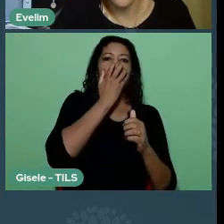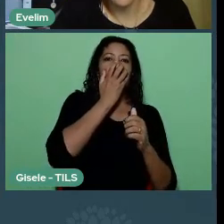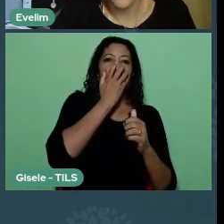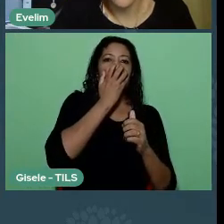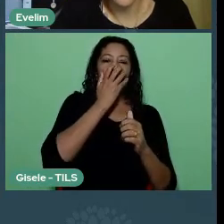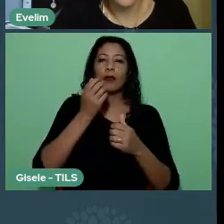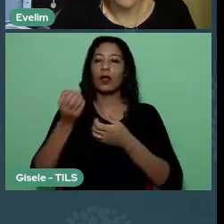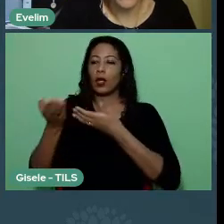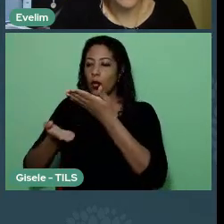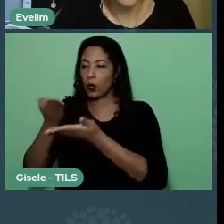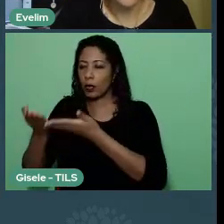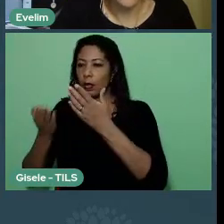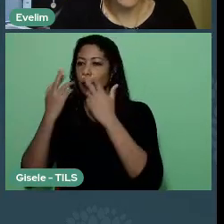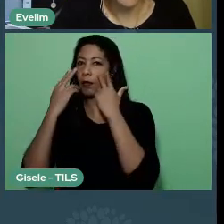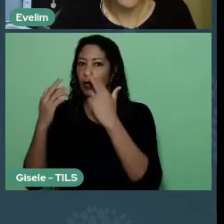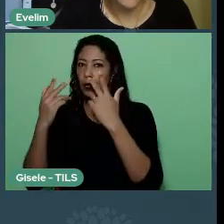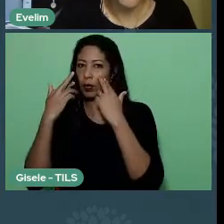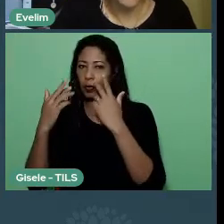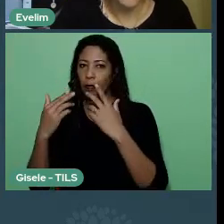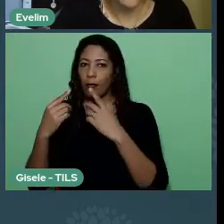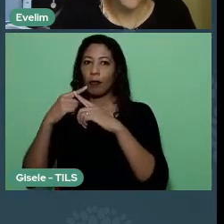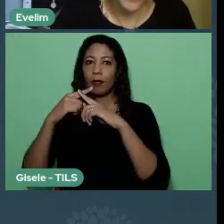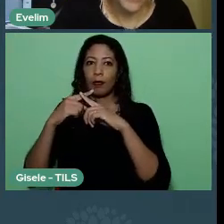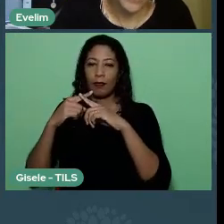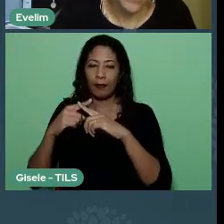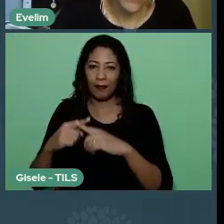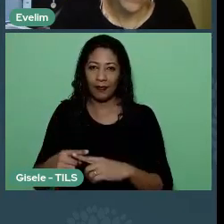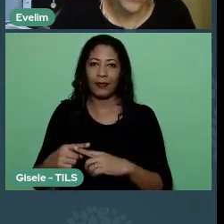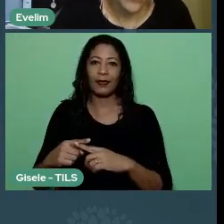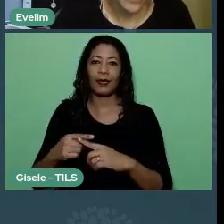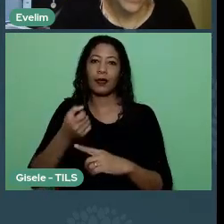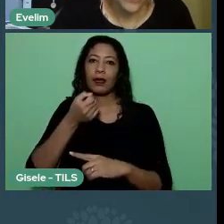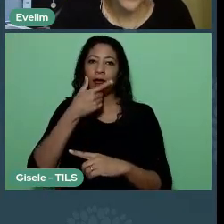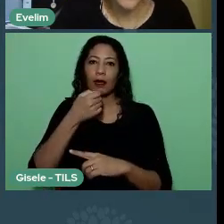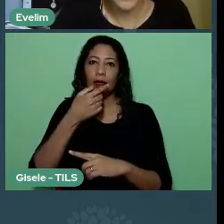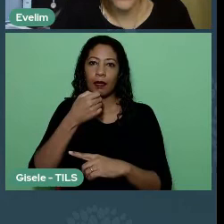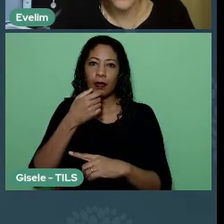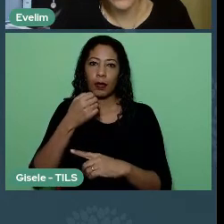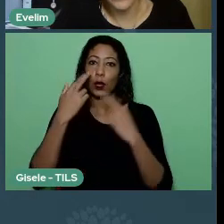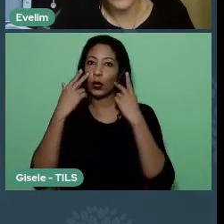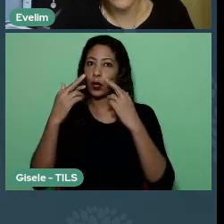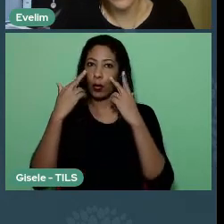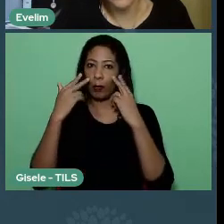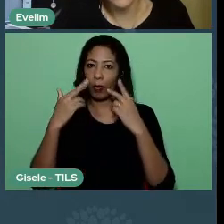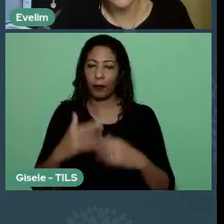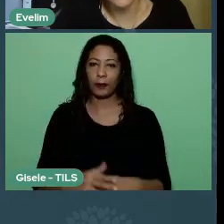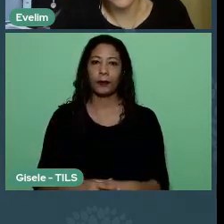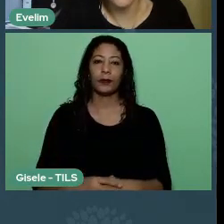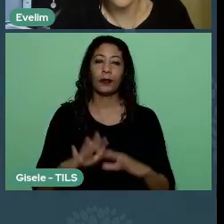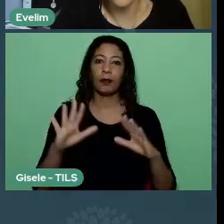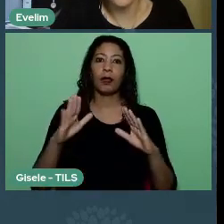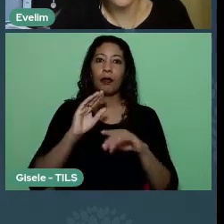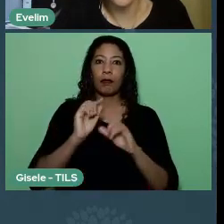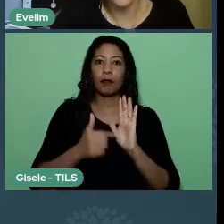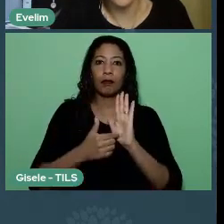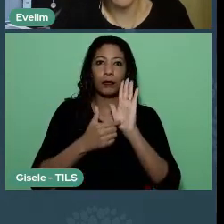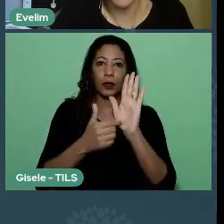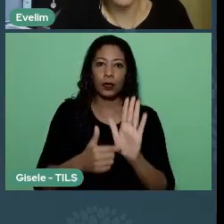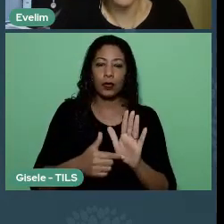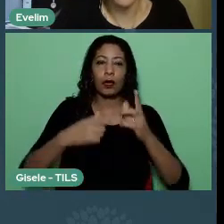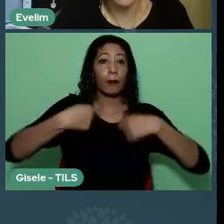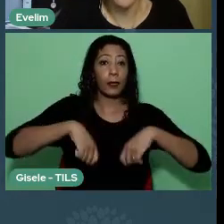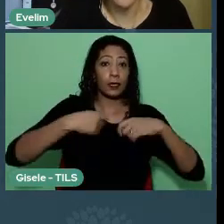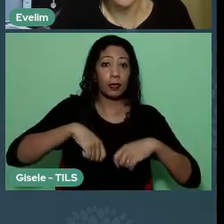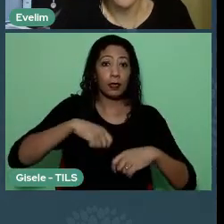convencional versus apenas o tratamento medicamentoso convencional, né, mostrando a necessidade de oxigênio